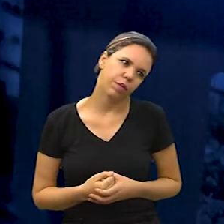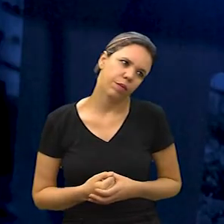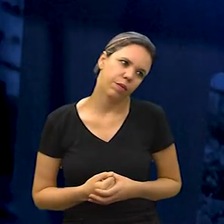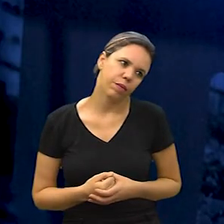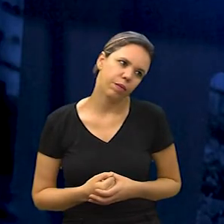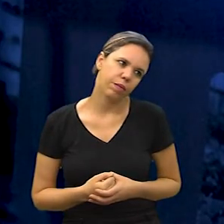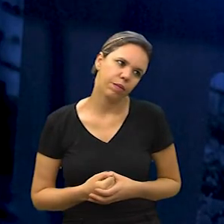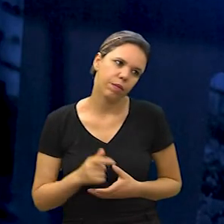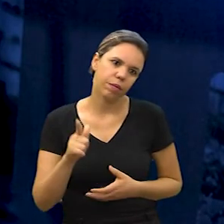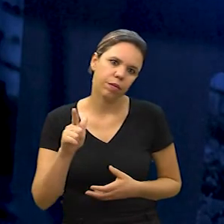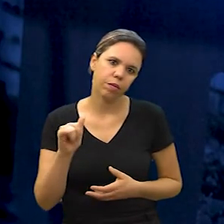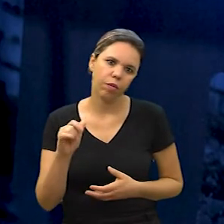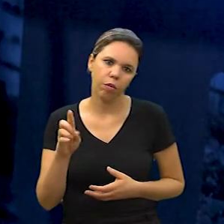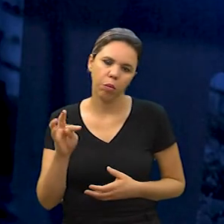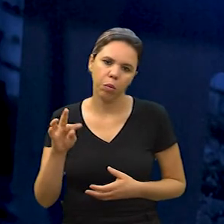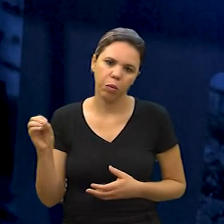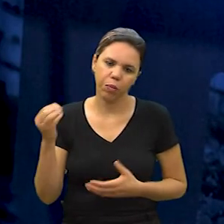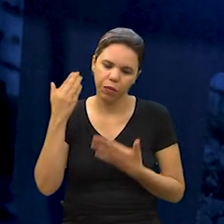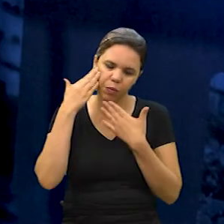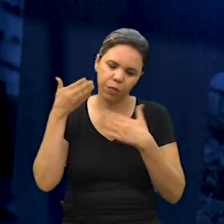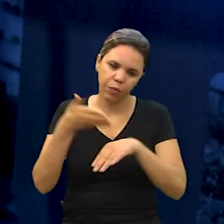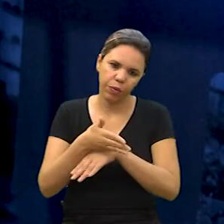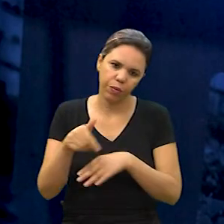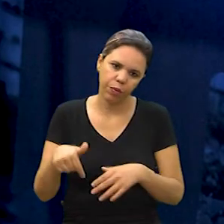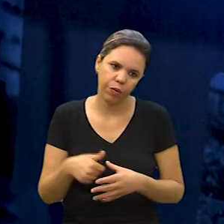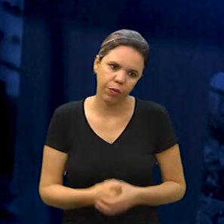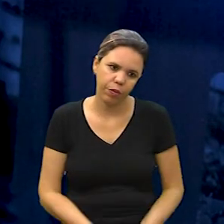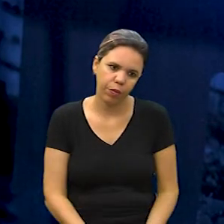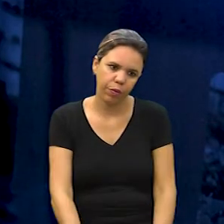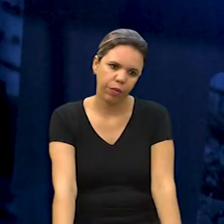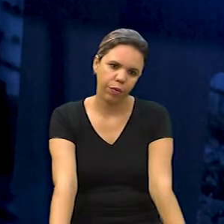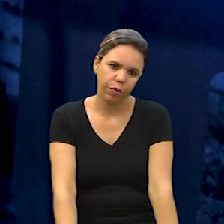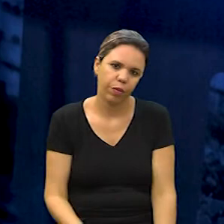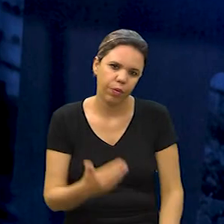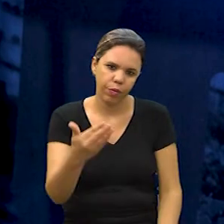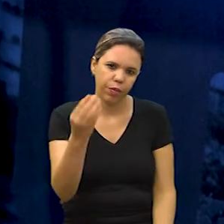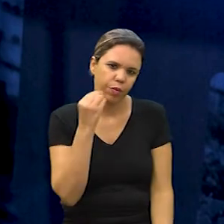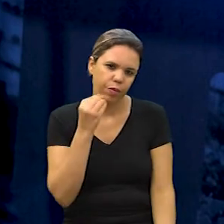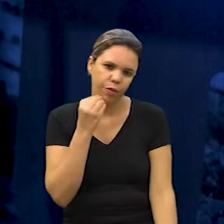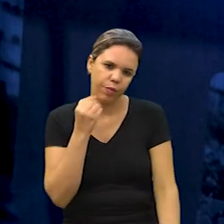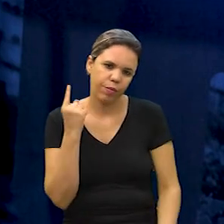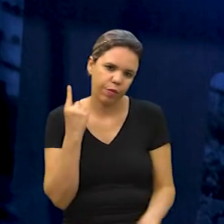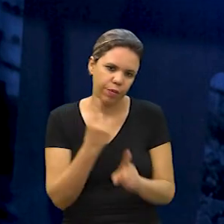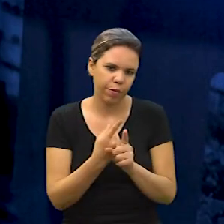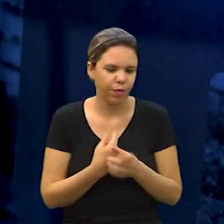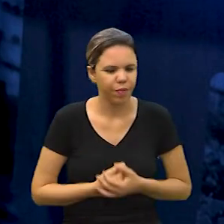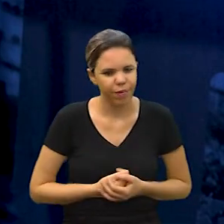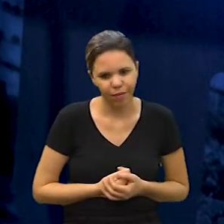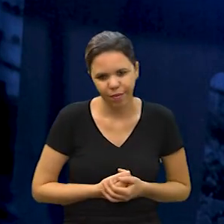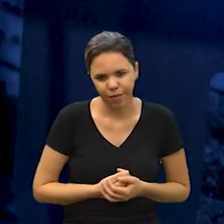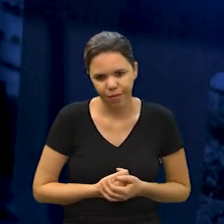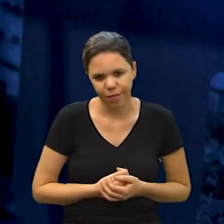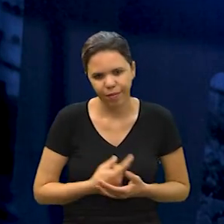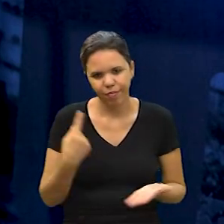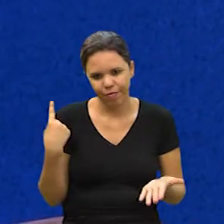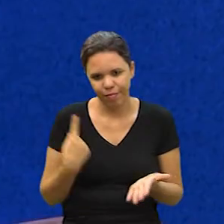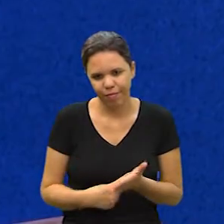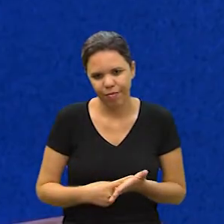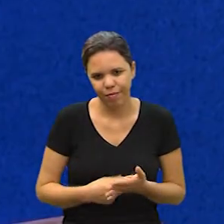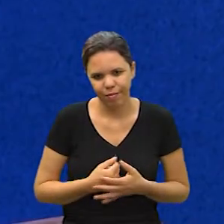E Gilberto, eu agradeço a sua participação e até uma próxima oportunidade. Conte